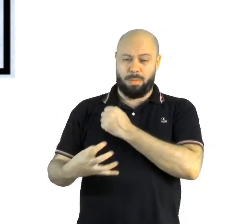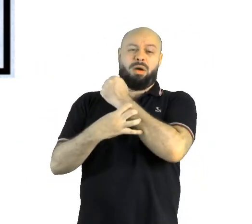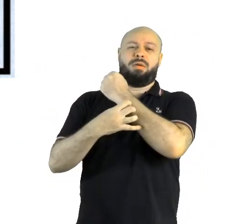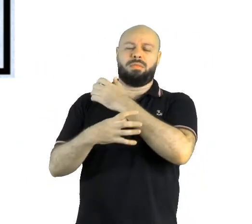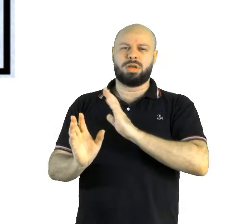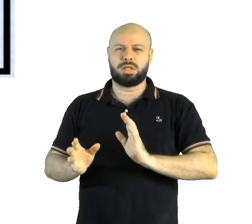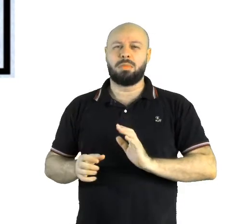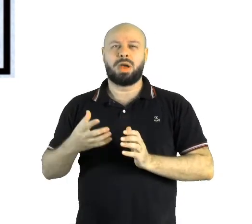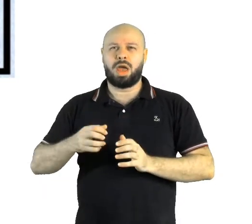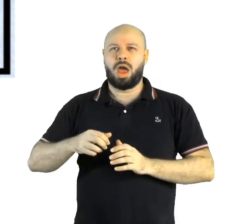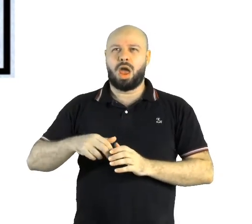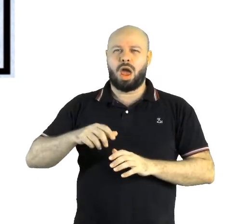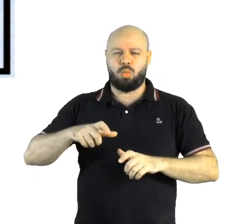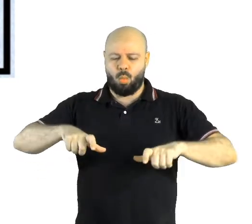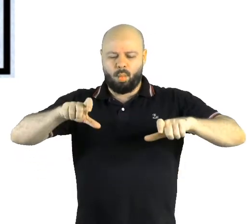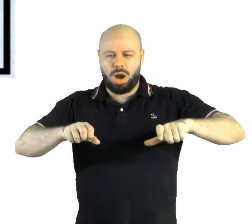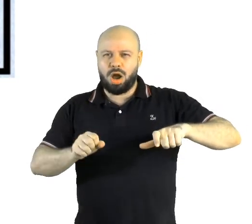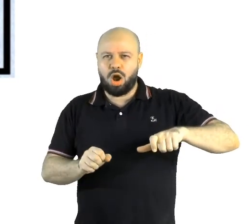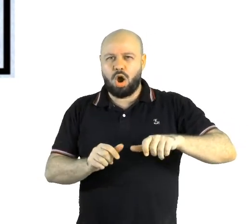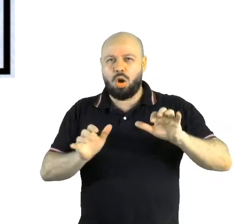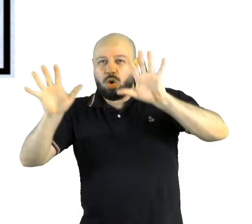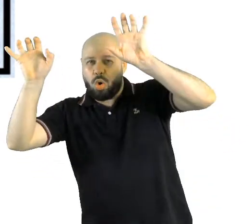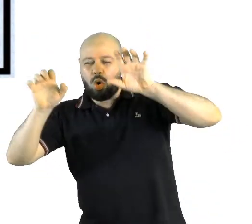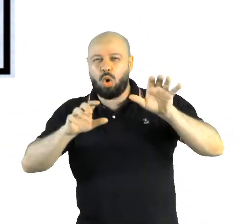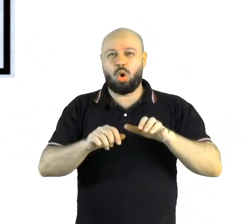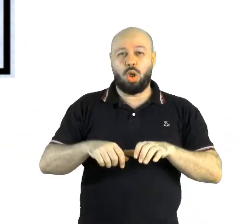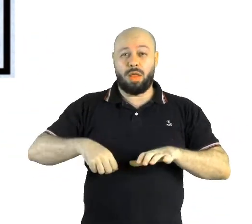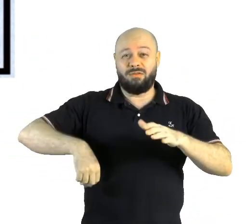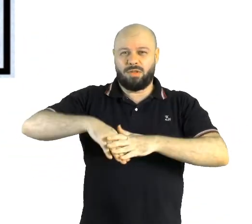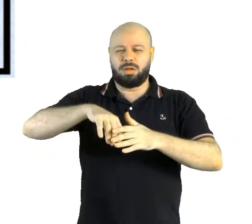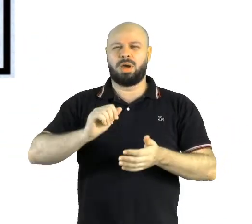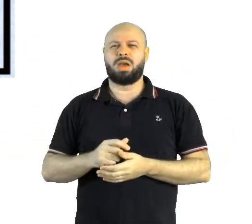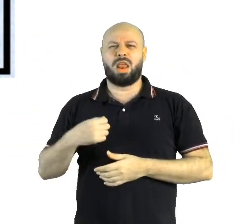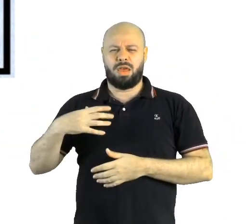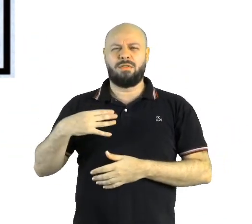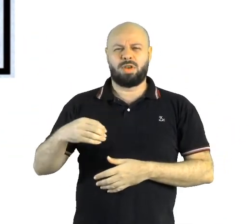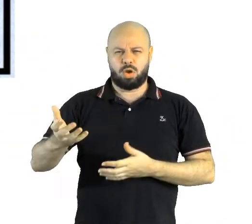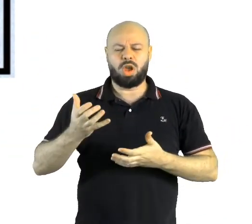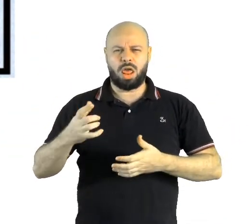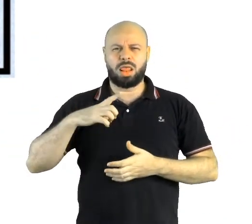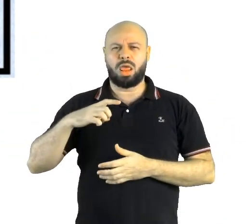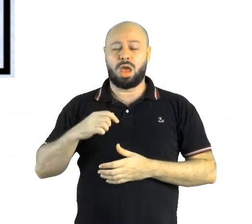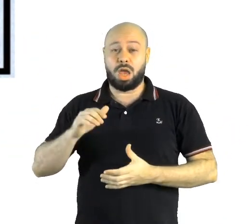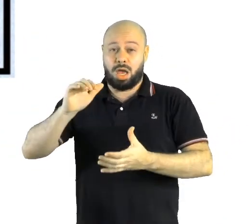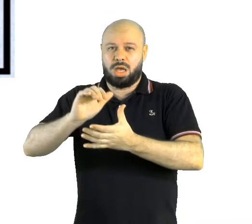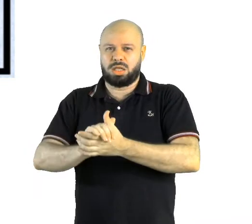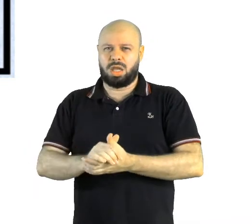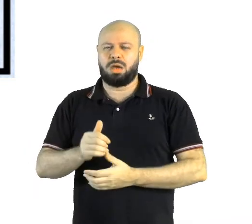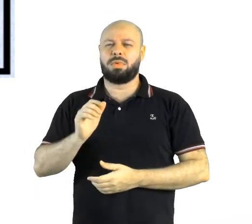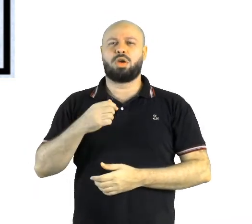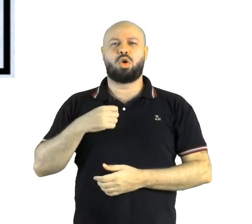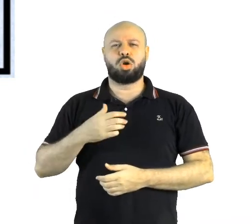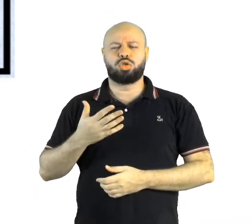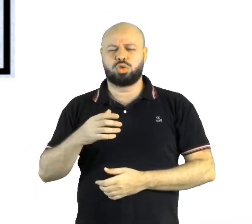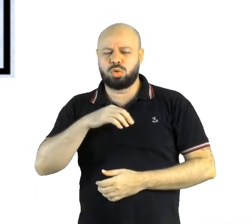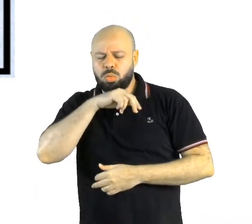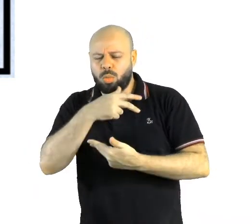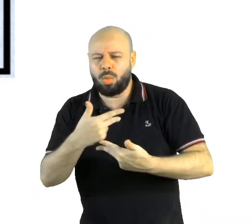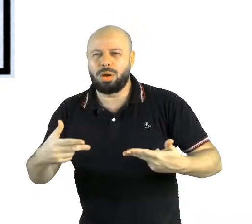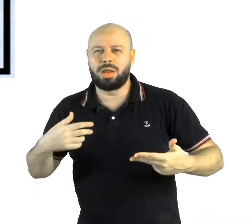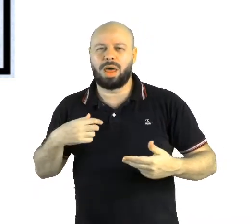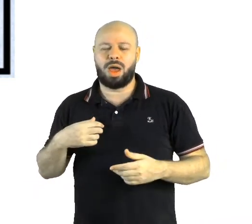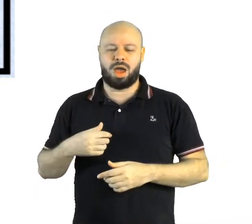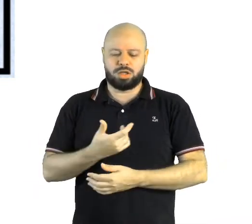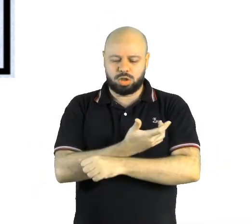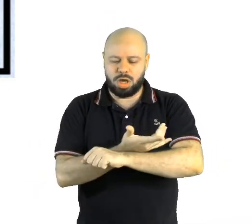ser goleiro. Quero ter uma esposa, ter filhos. Eu moro em Santa Cecília. Gosto dos animais e das plantas.